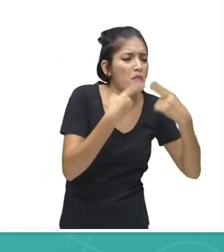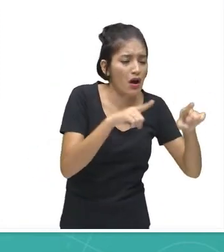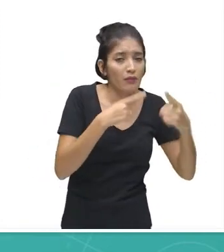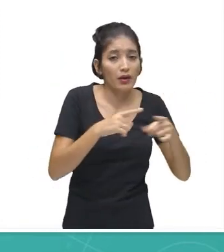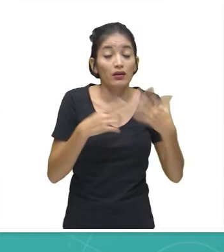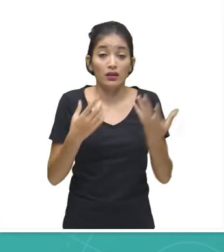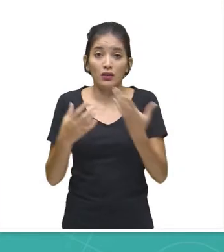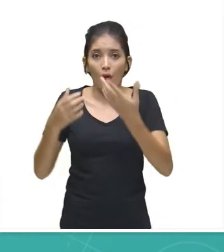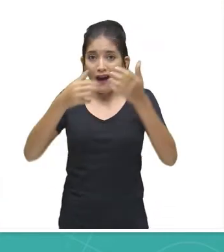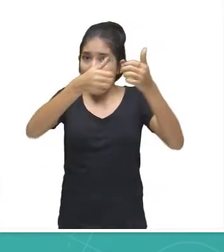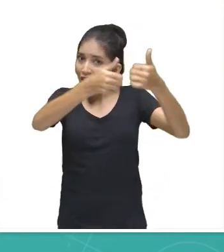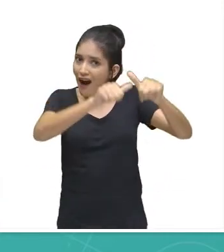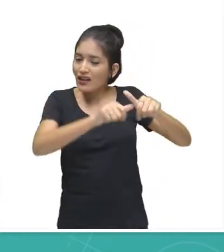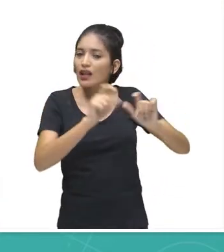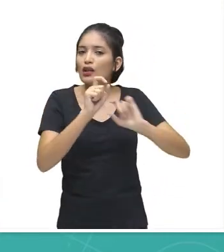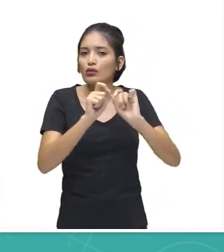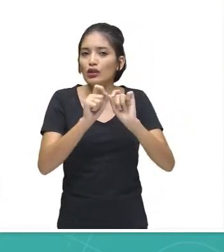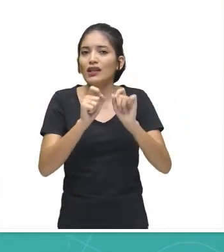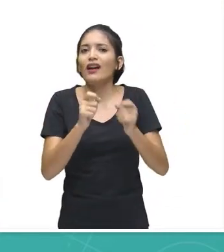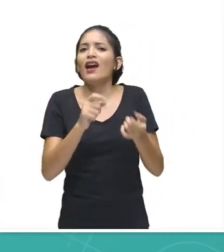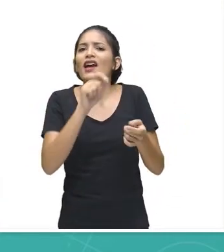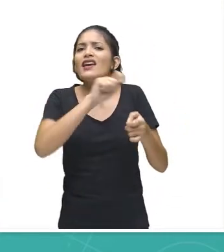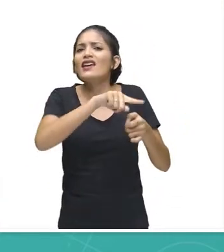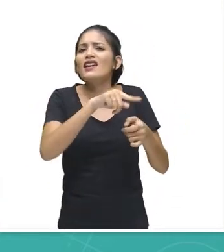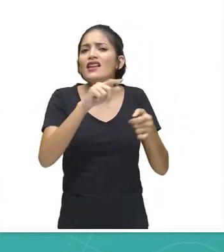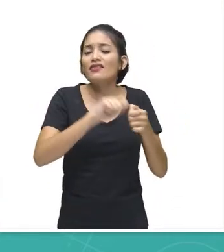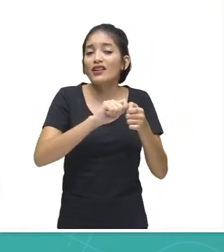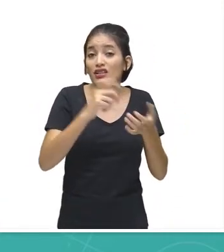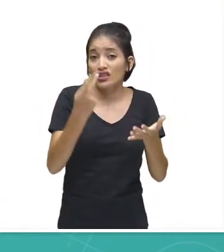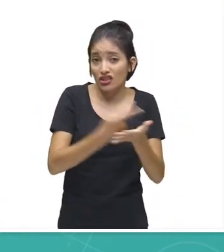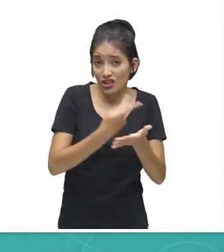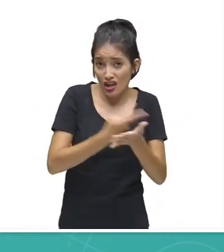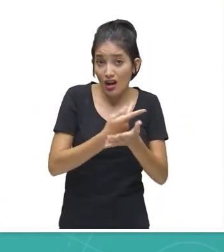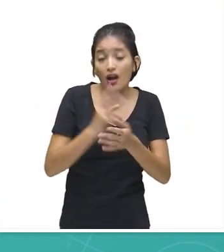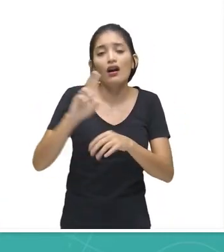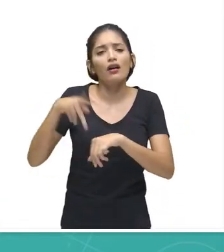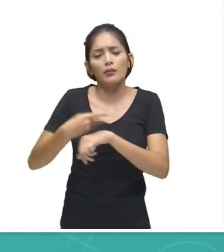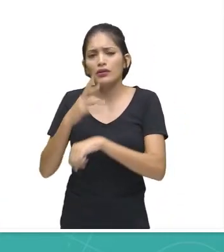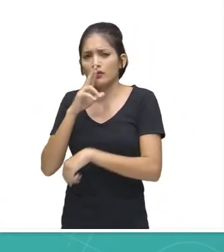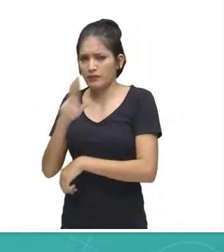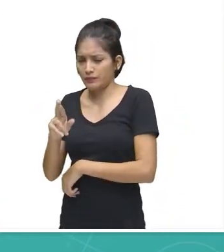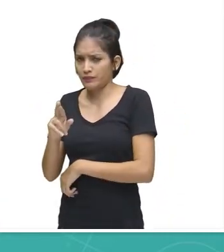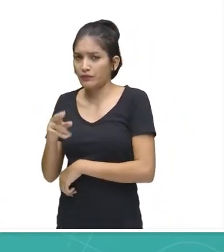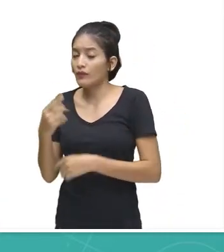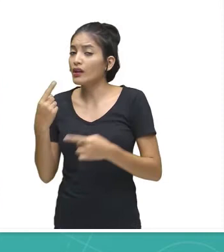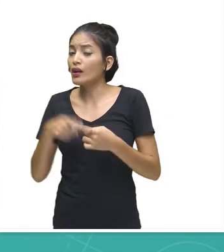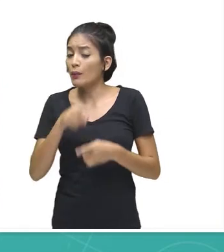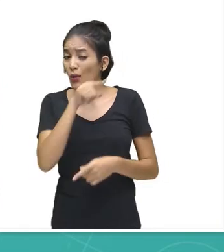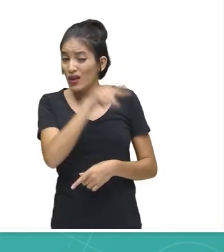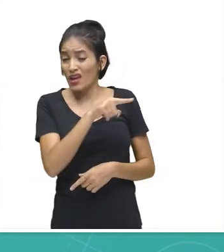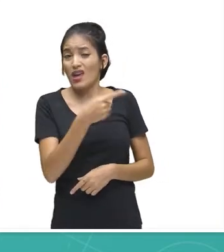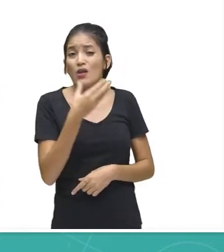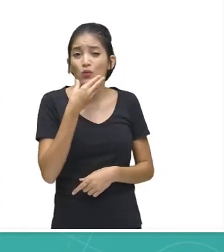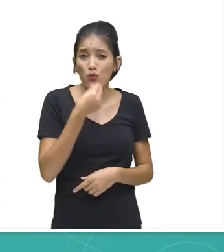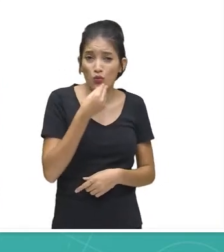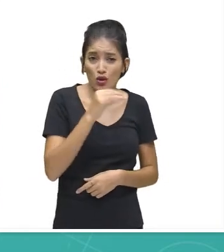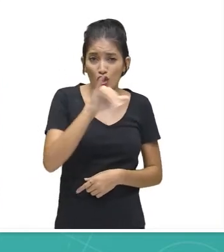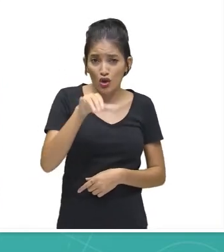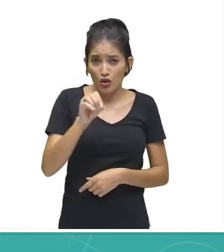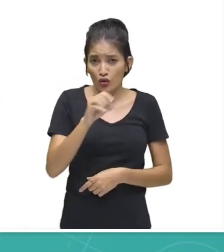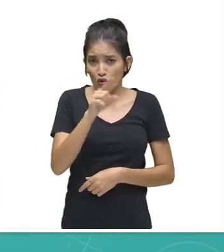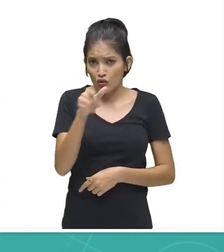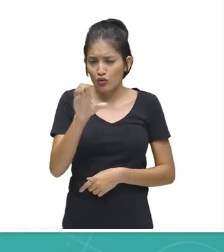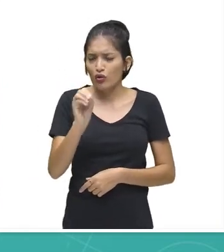ações negativas cometidas por ele e responda: por que o exemplo do garoto João nos